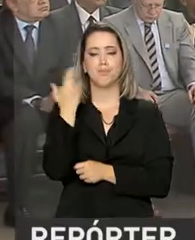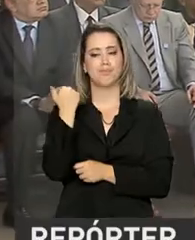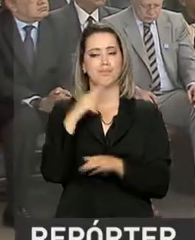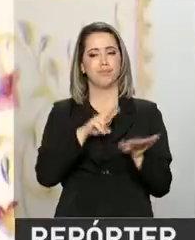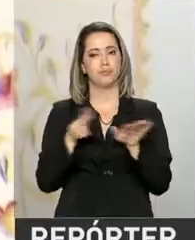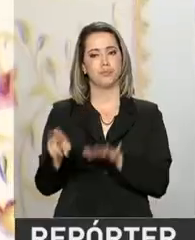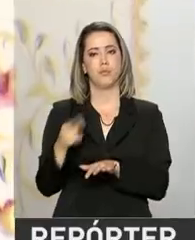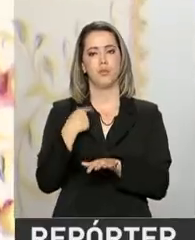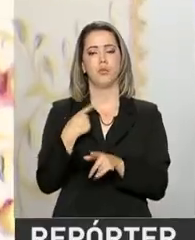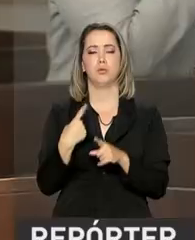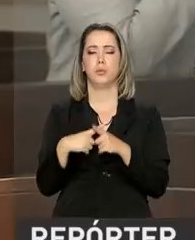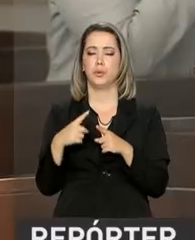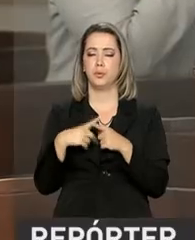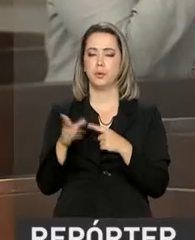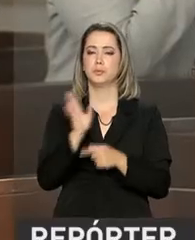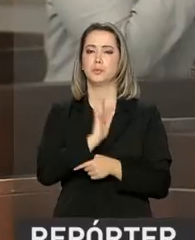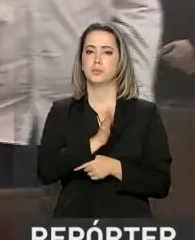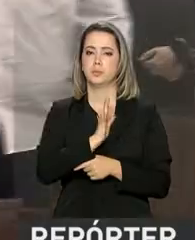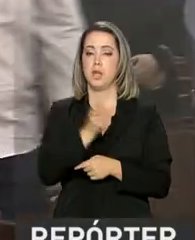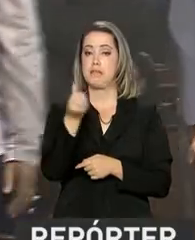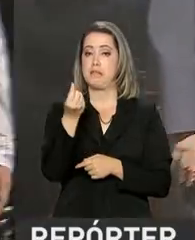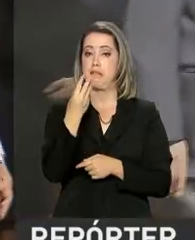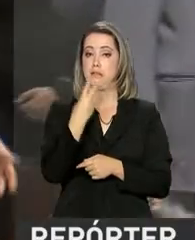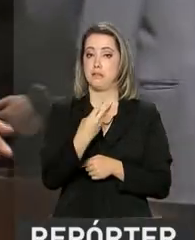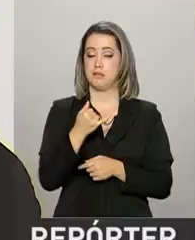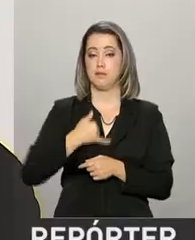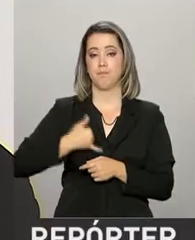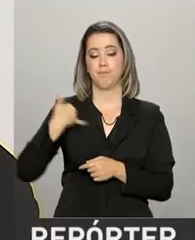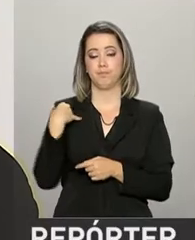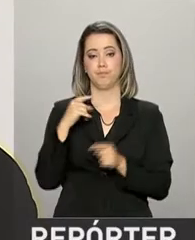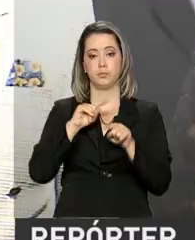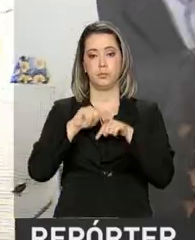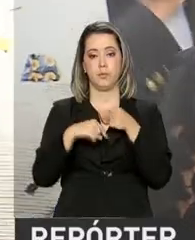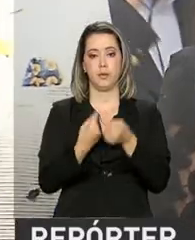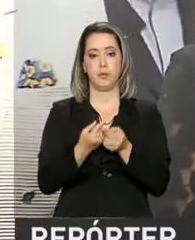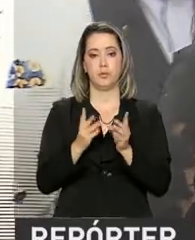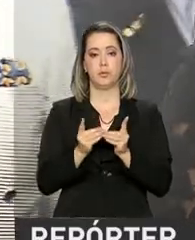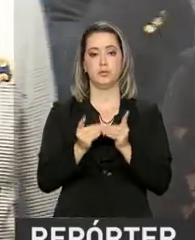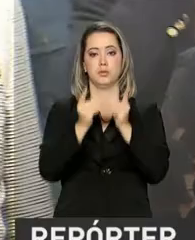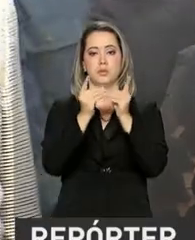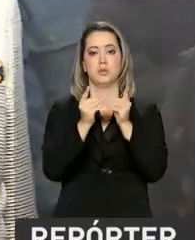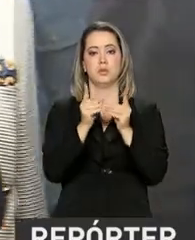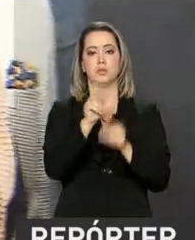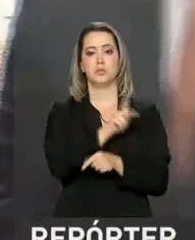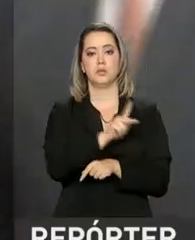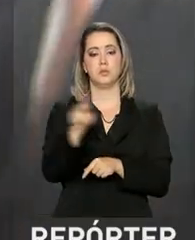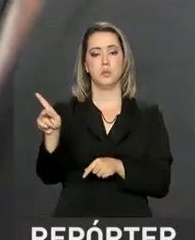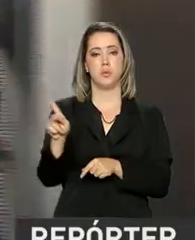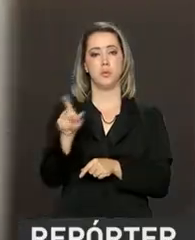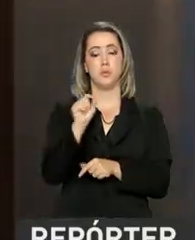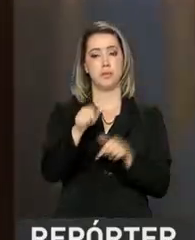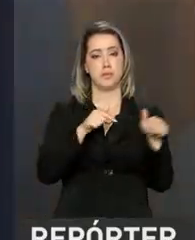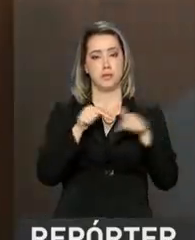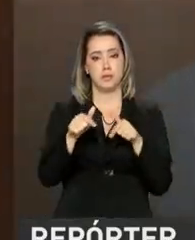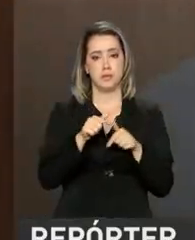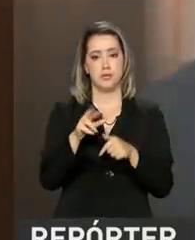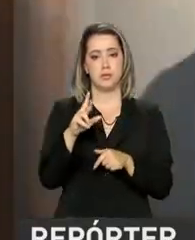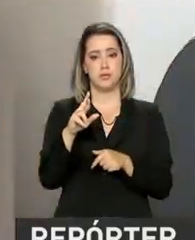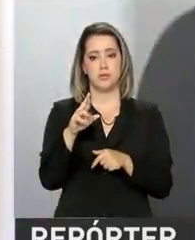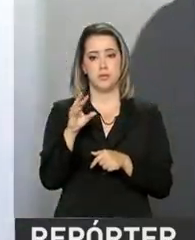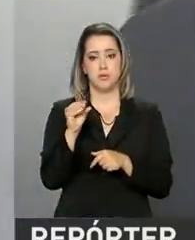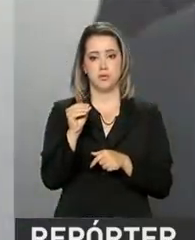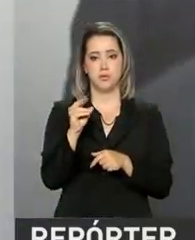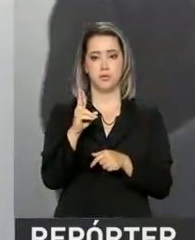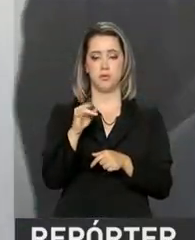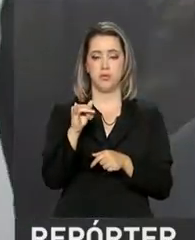cardiovasculares aos 63 anos depois da missa o presidente da república em exercício rodrigo maia